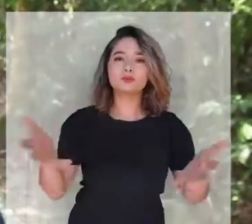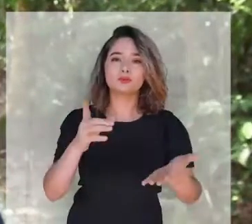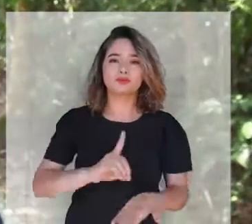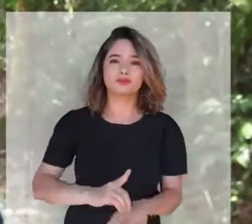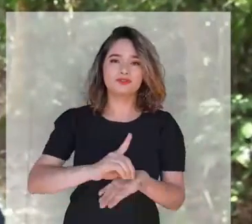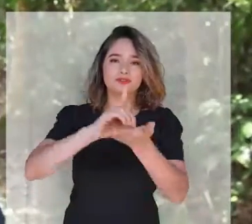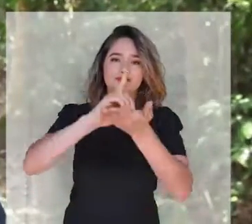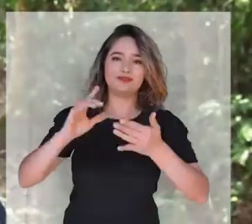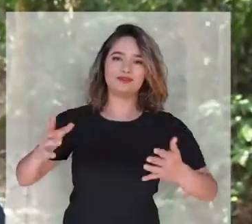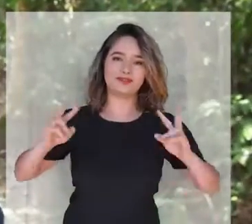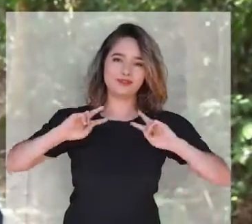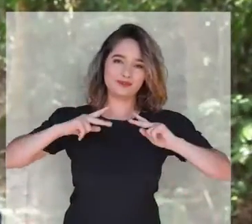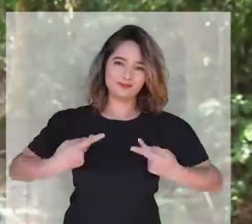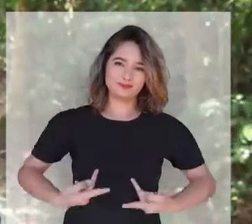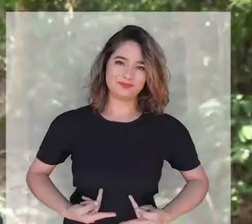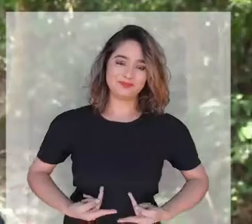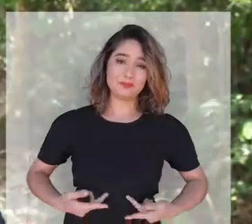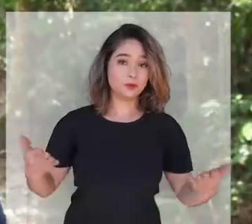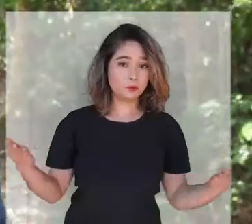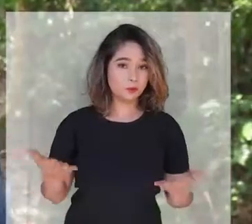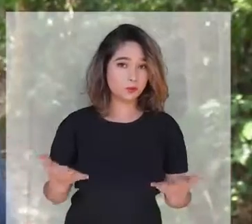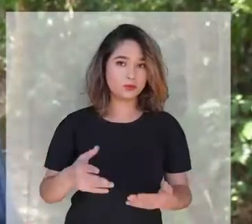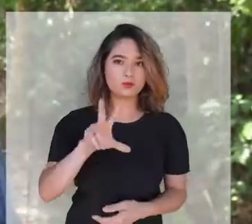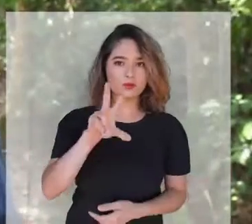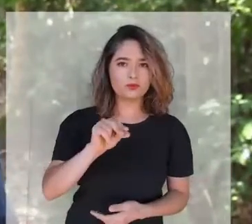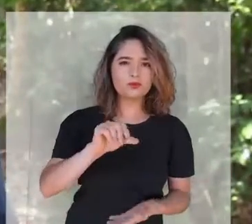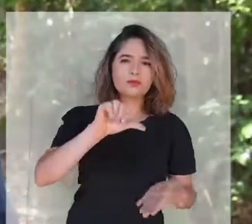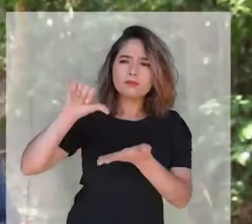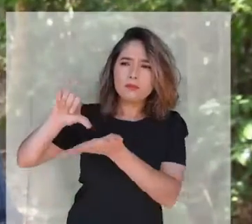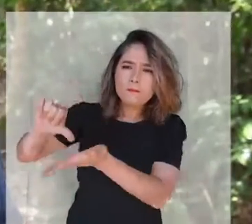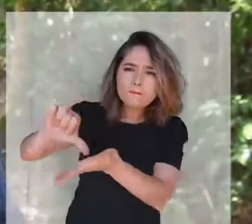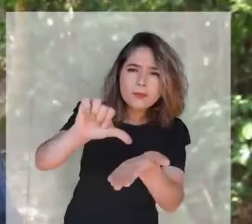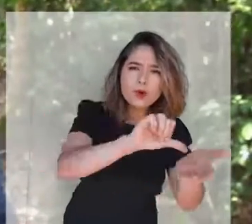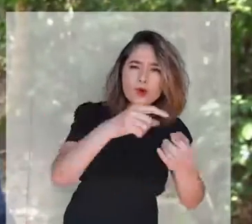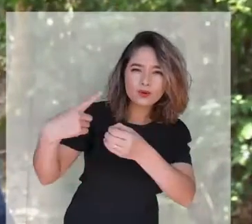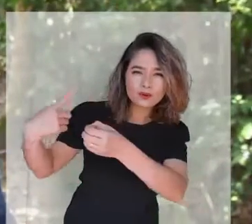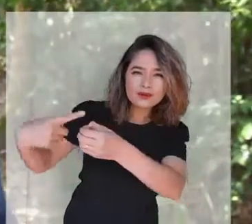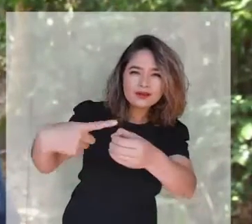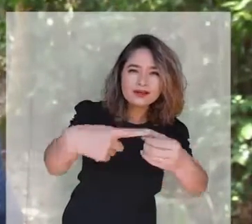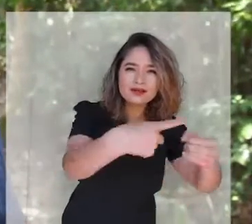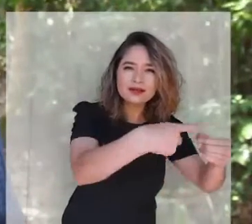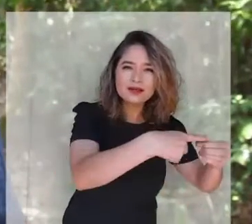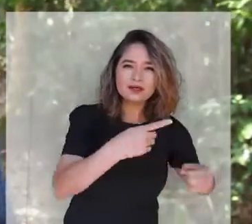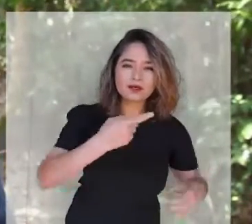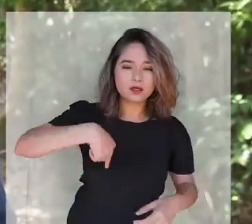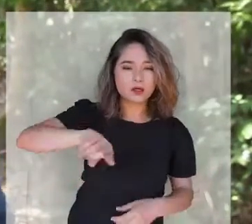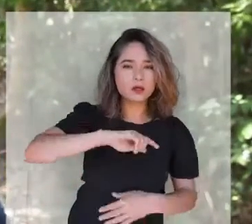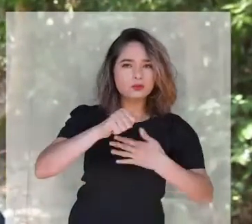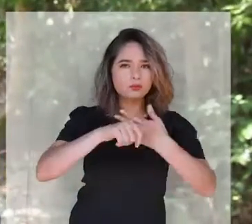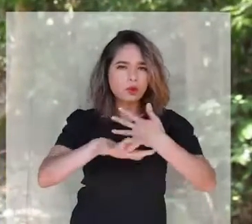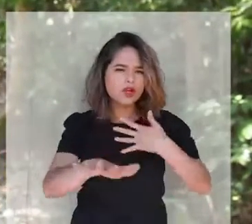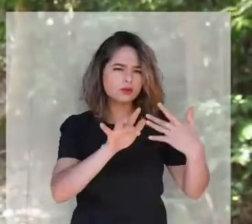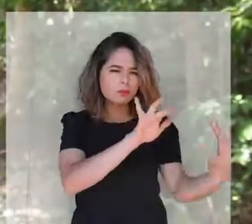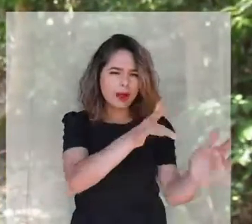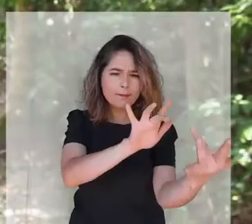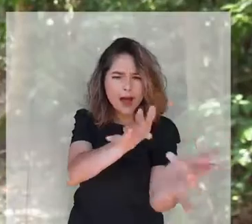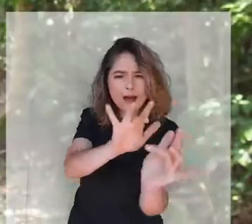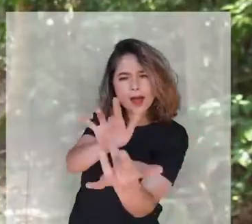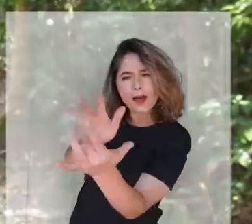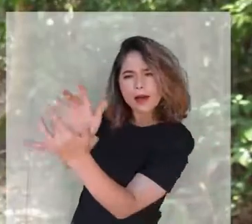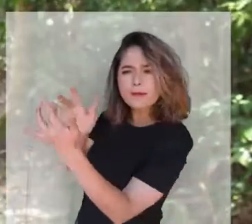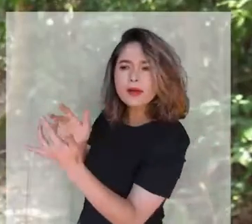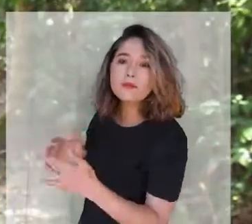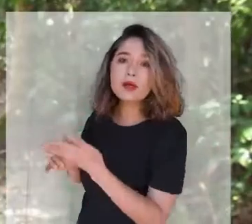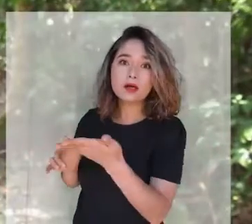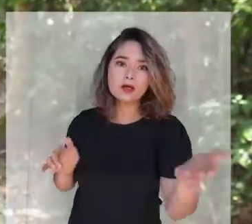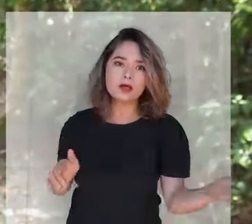pessoa humana. Então hoje nós temos um diálogo bastante significativo, né, com as unidades fora de sede, portanto com as